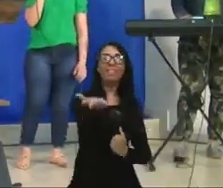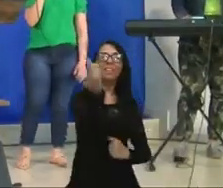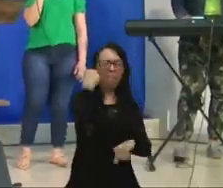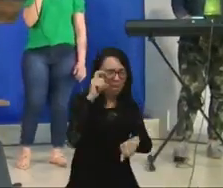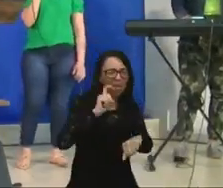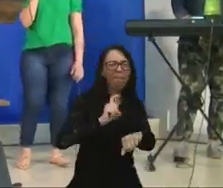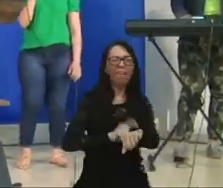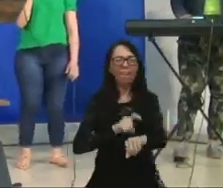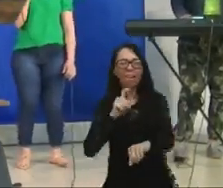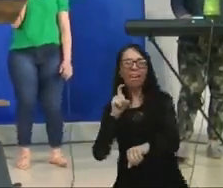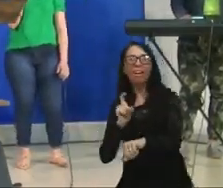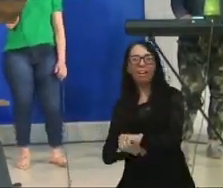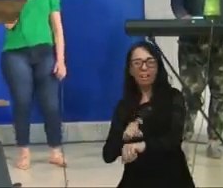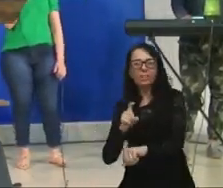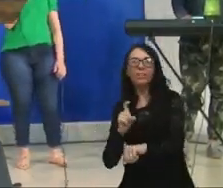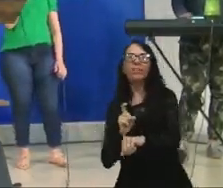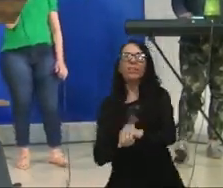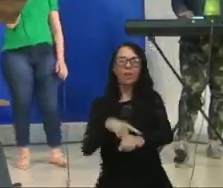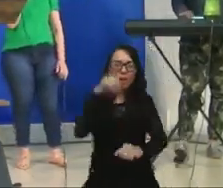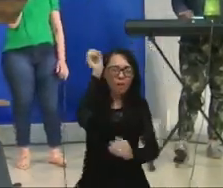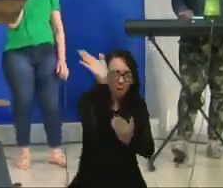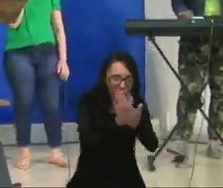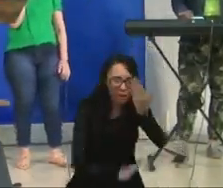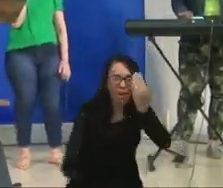Esta é a hora